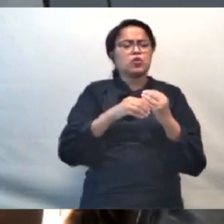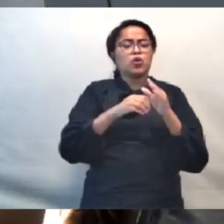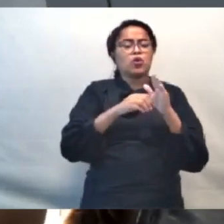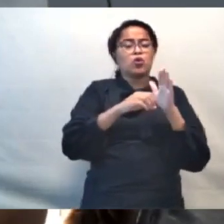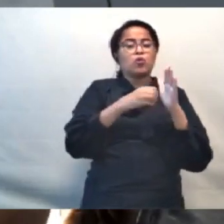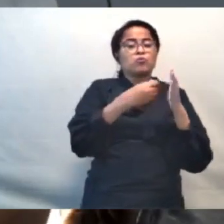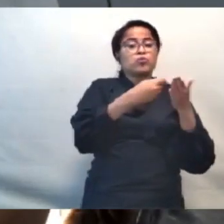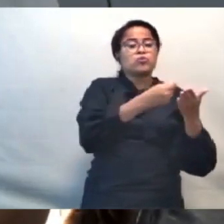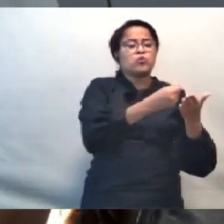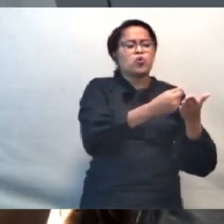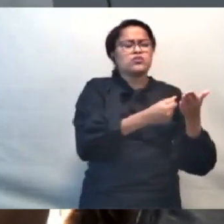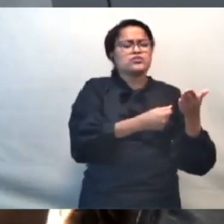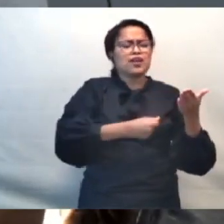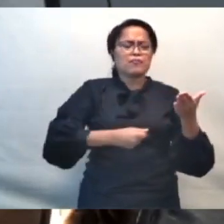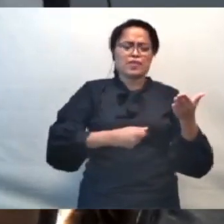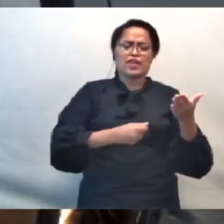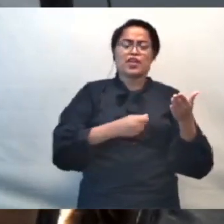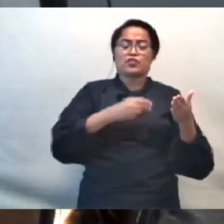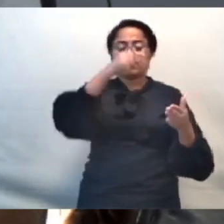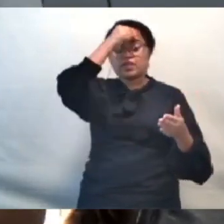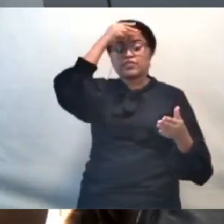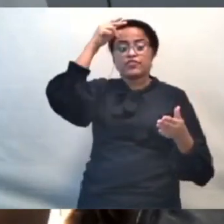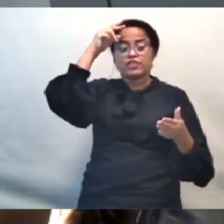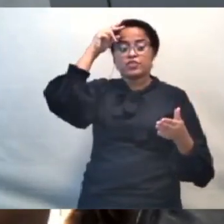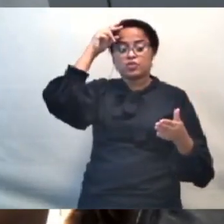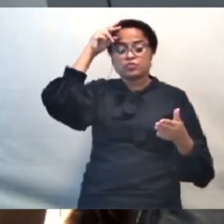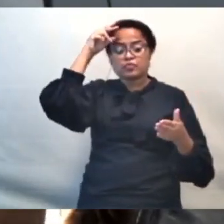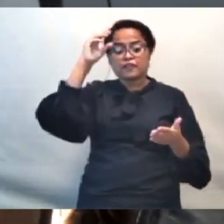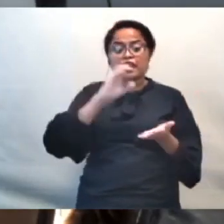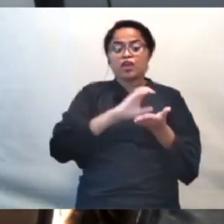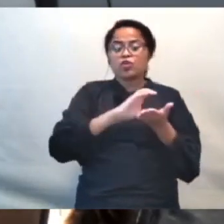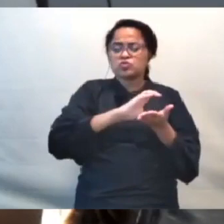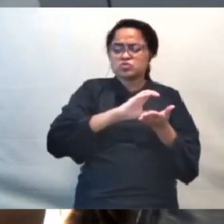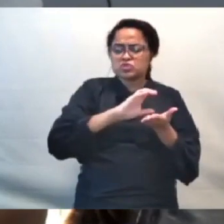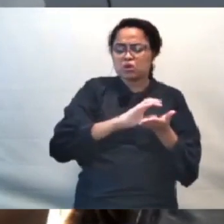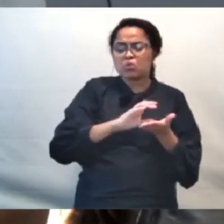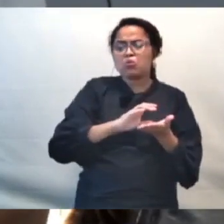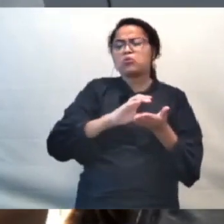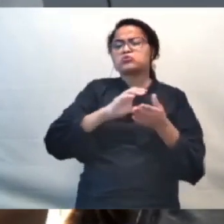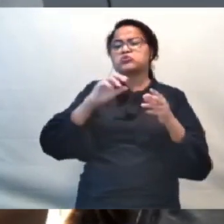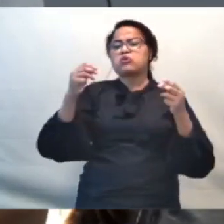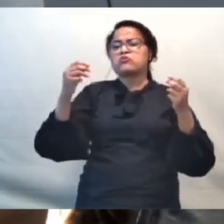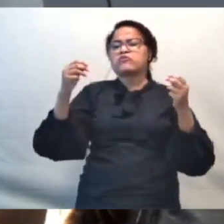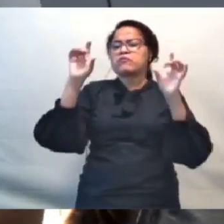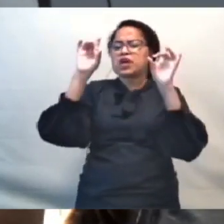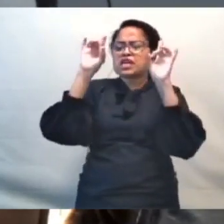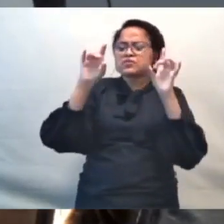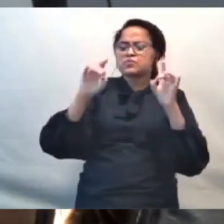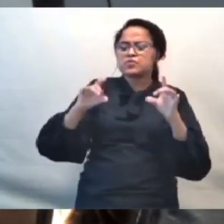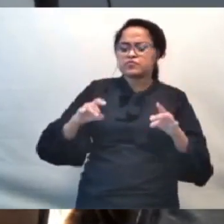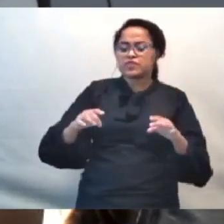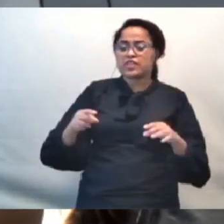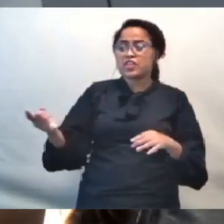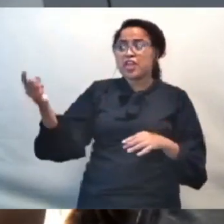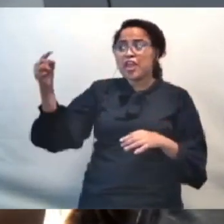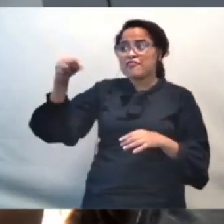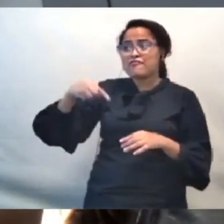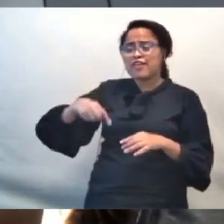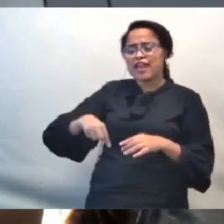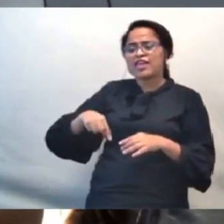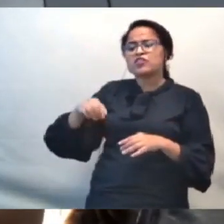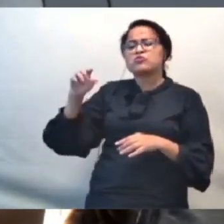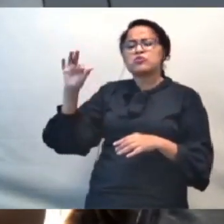que é o recurso específico, do que é a verba específica que já vem, né, pelo Fundeb. E, em relação a isso